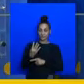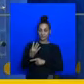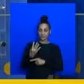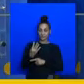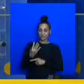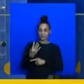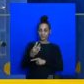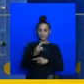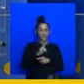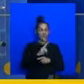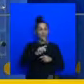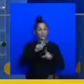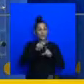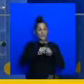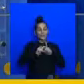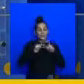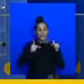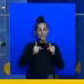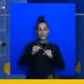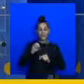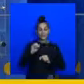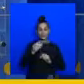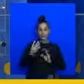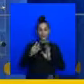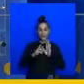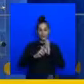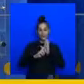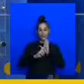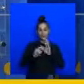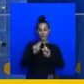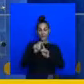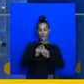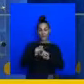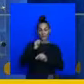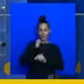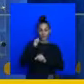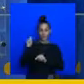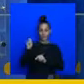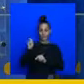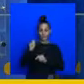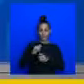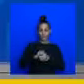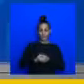e 04. A dezena do mês da sorte, 04, correspondente ao